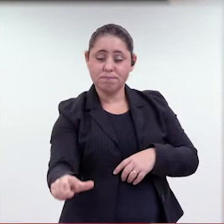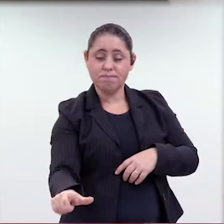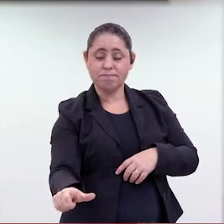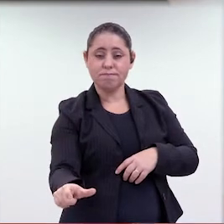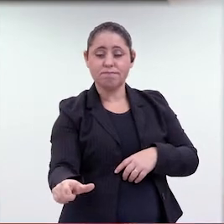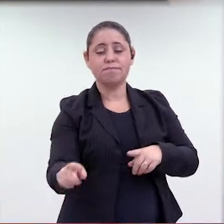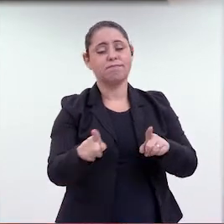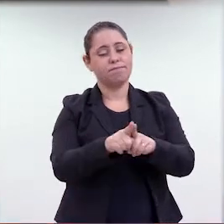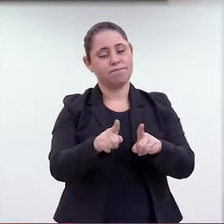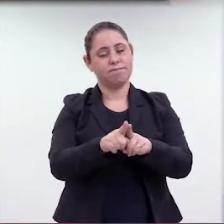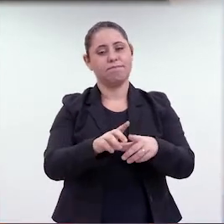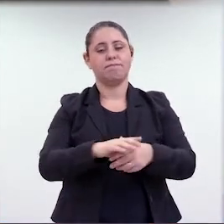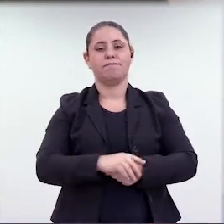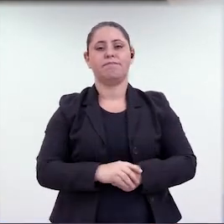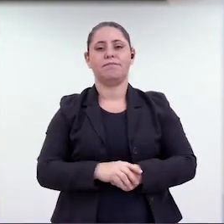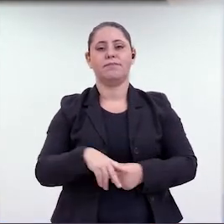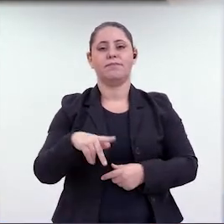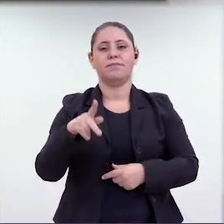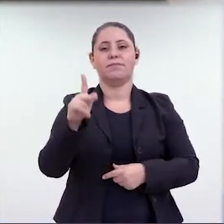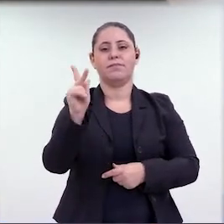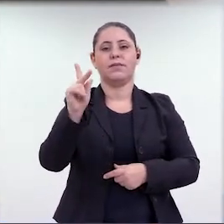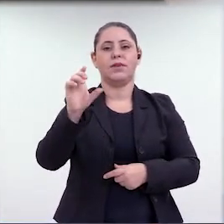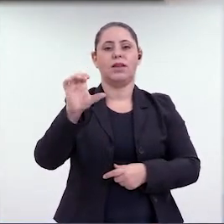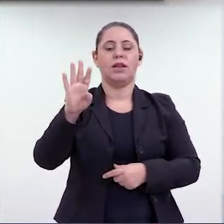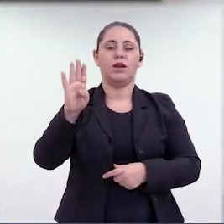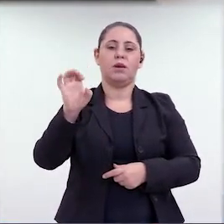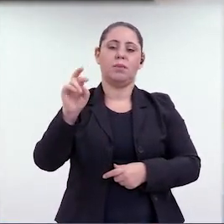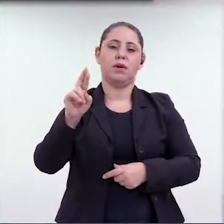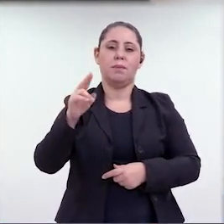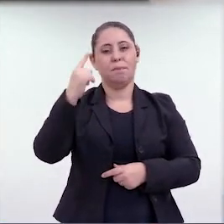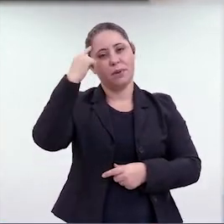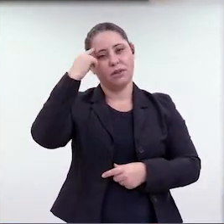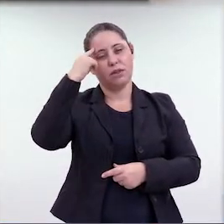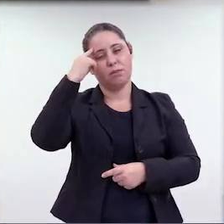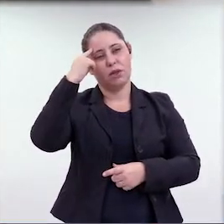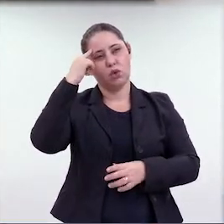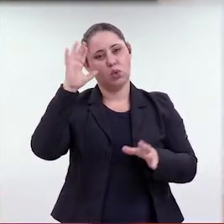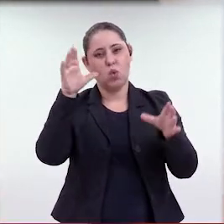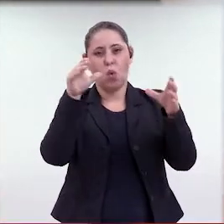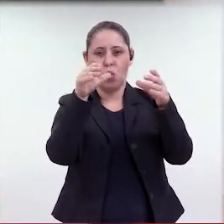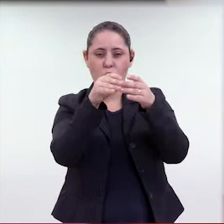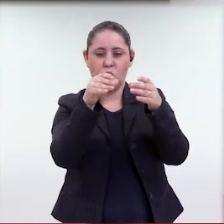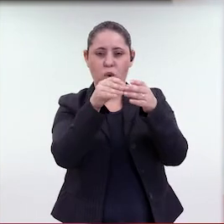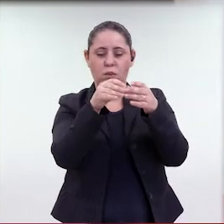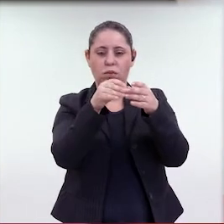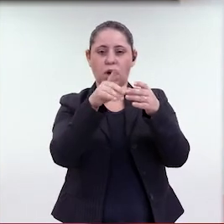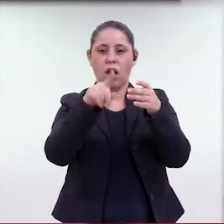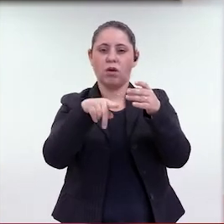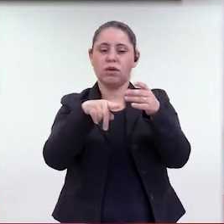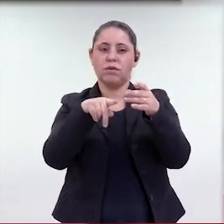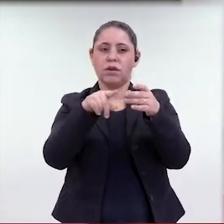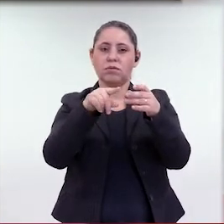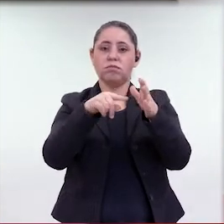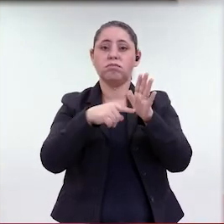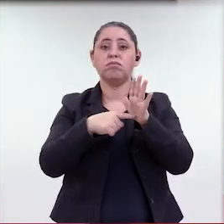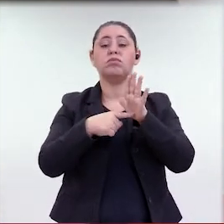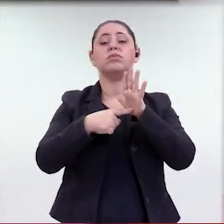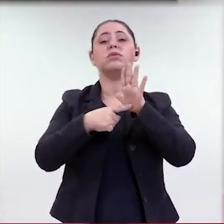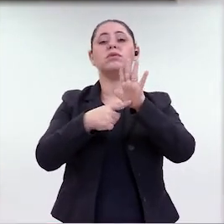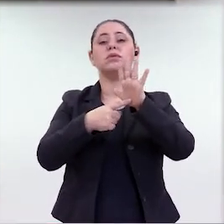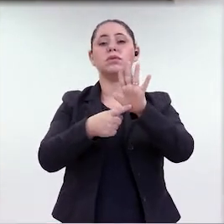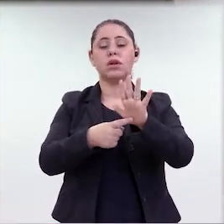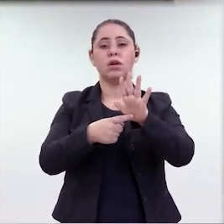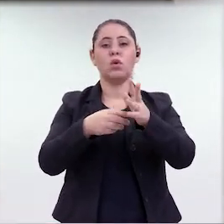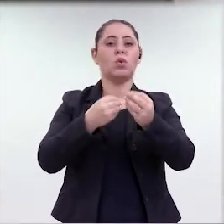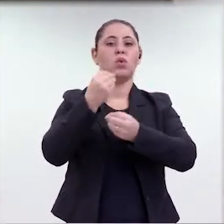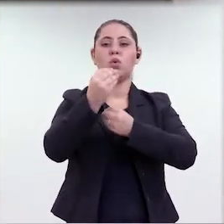Kleber. O pensamento coletivo, eu acho que realmente vai ser o que vai definir como a gente vai continuar